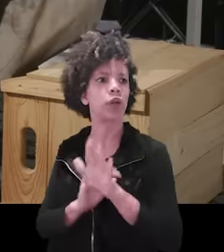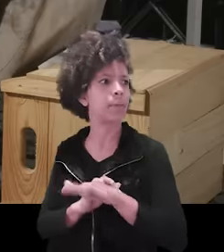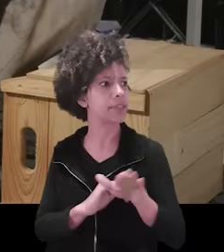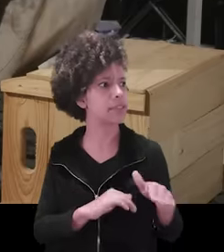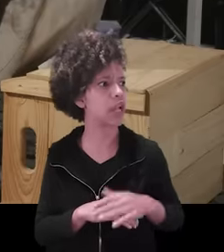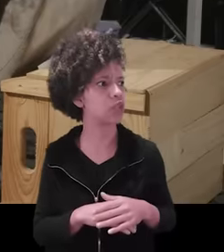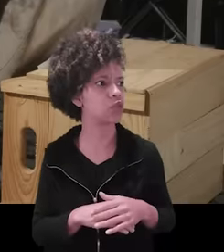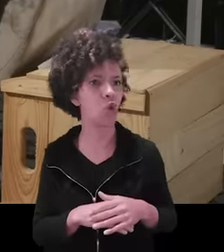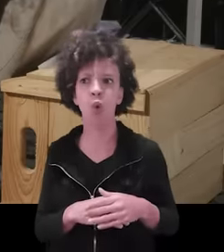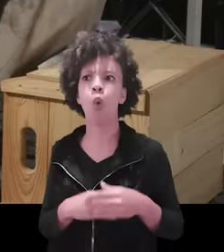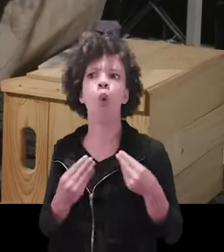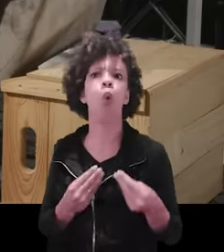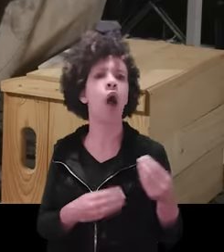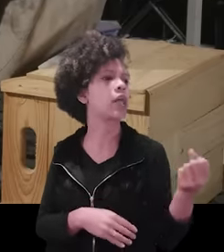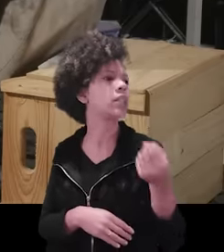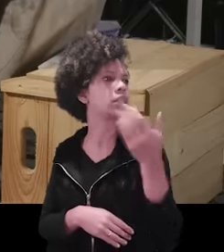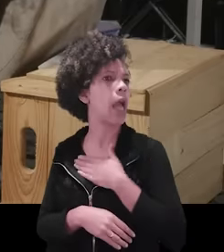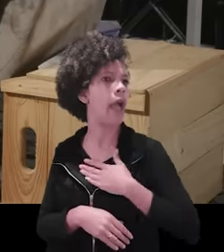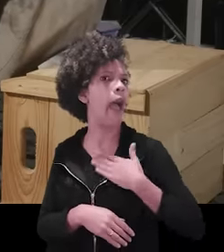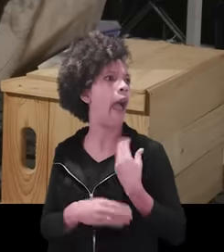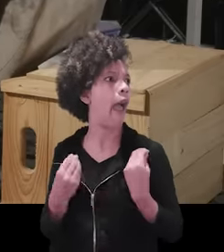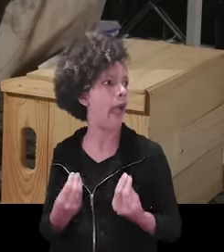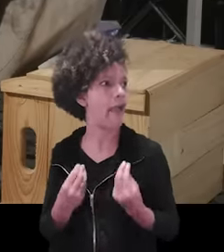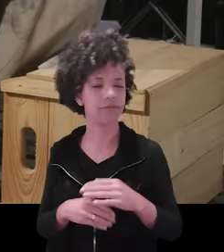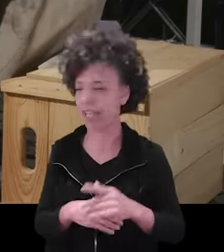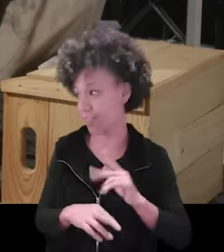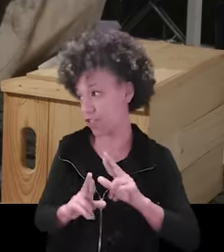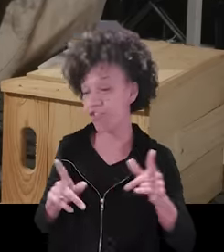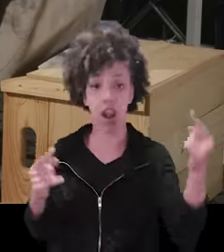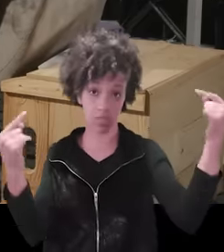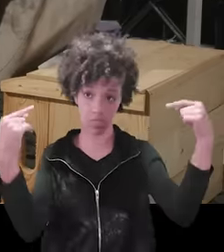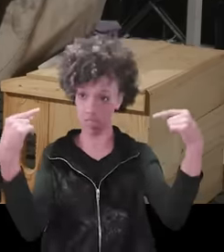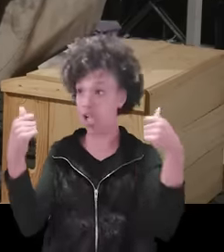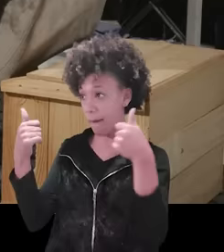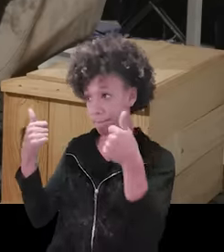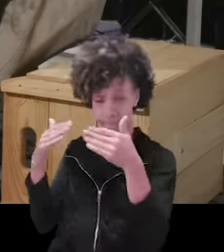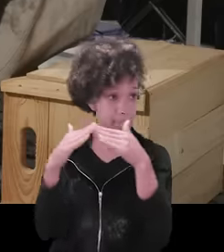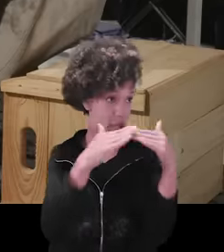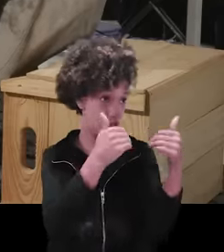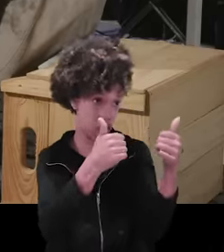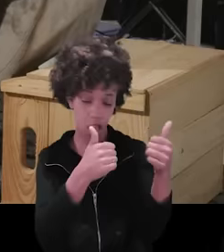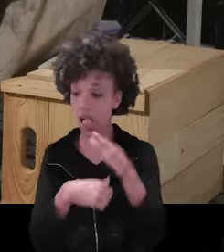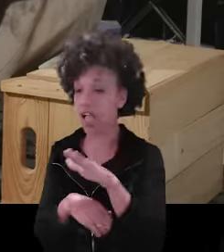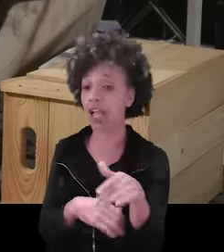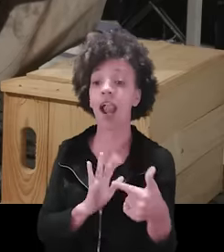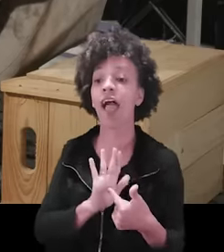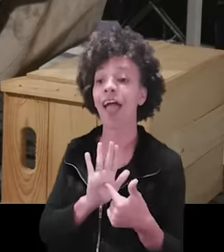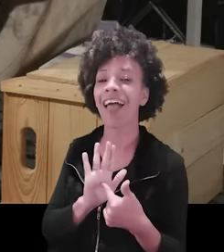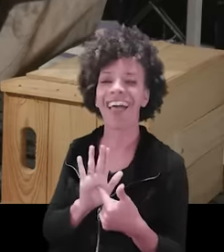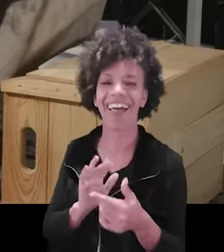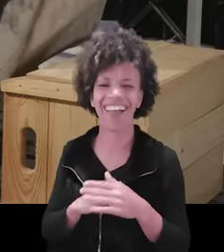para as crianças são quantas cerveja e aí que devo usar tem uma diferença entre ou bateu na vizinhança praia